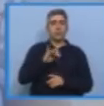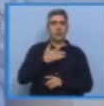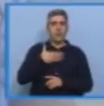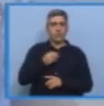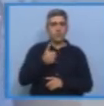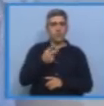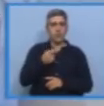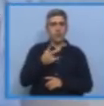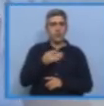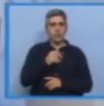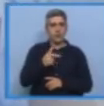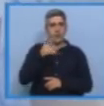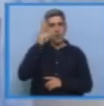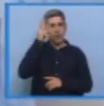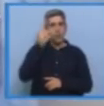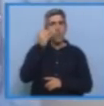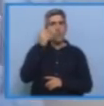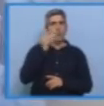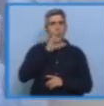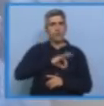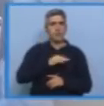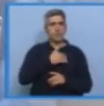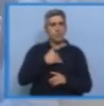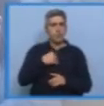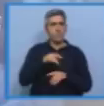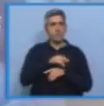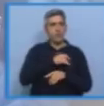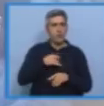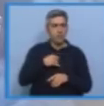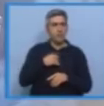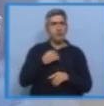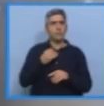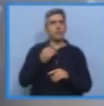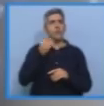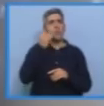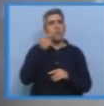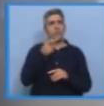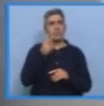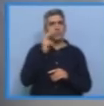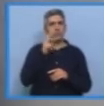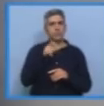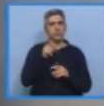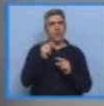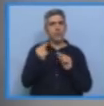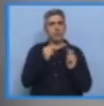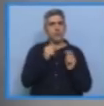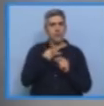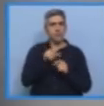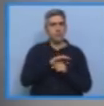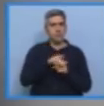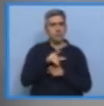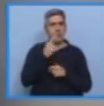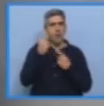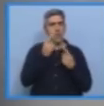que, como profissional de saúde também, médico, como é que encara este debate, no seu caso, alguém